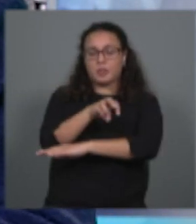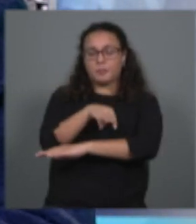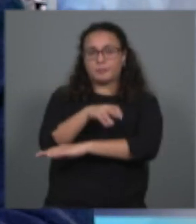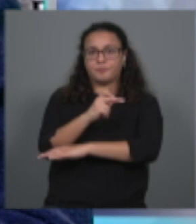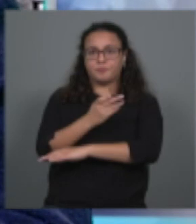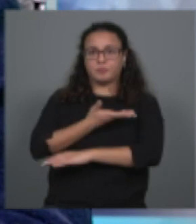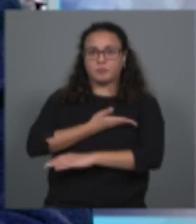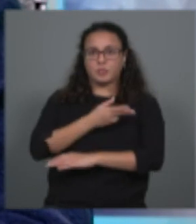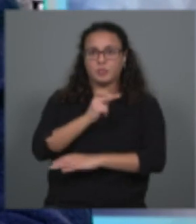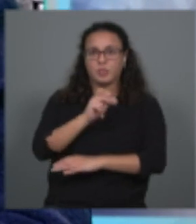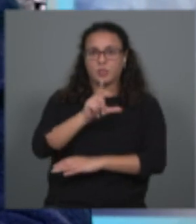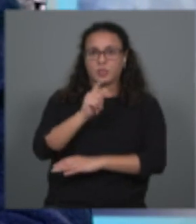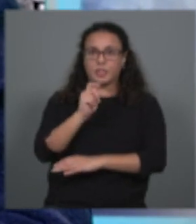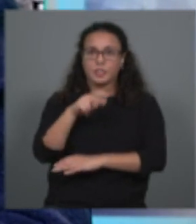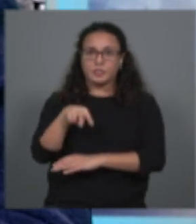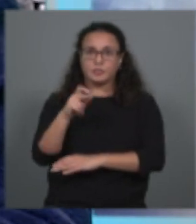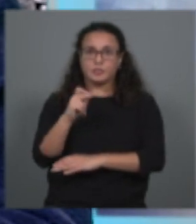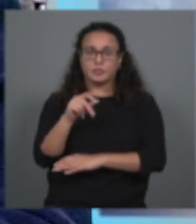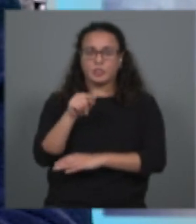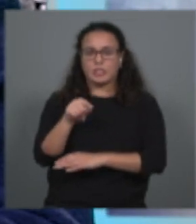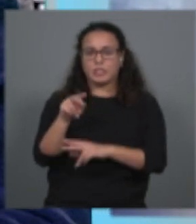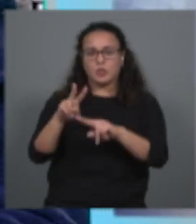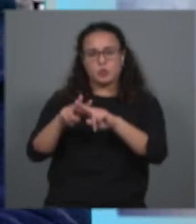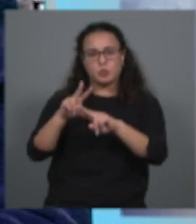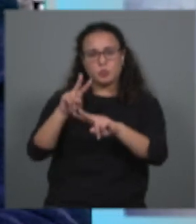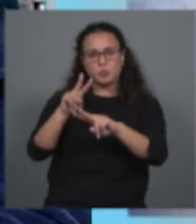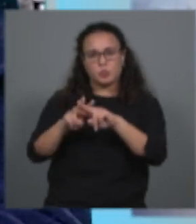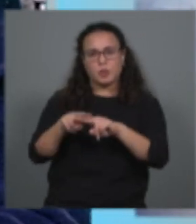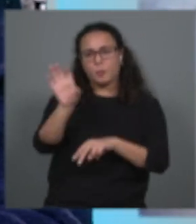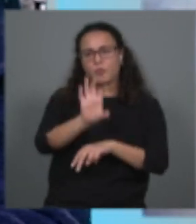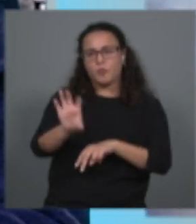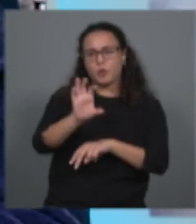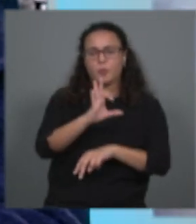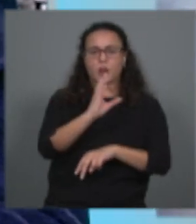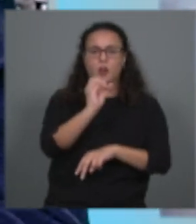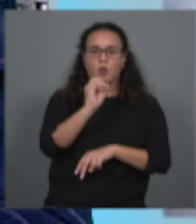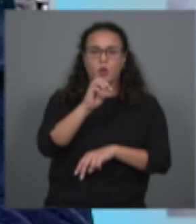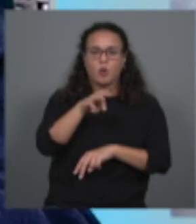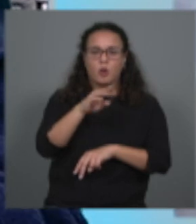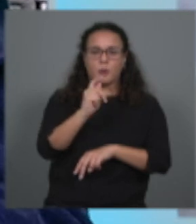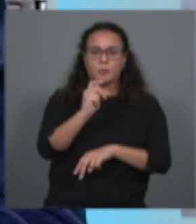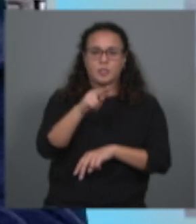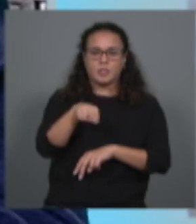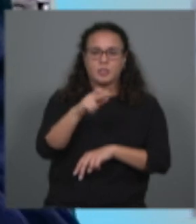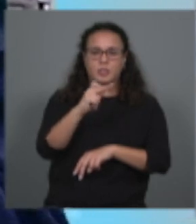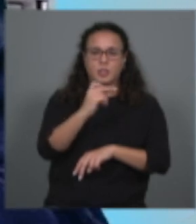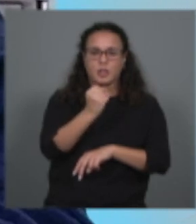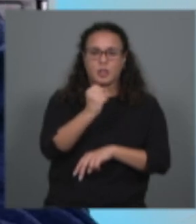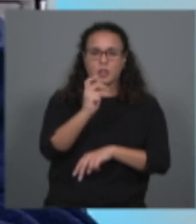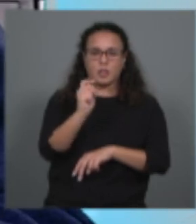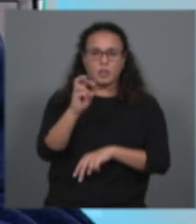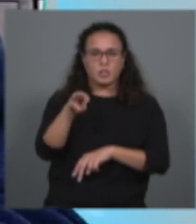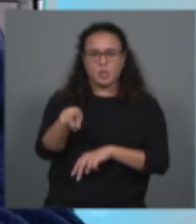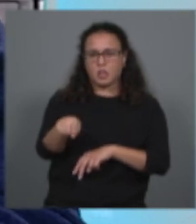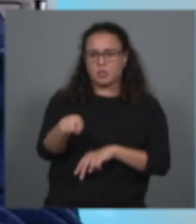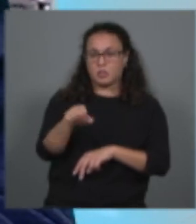uma homenagem que os presos do Limoeiro lhe fizeram. Que é uma coisa rara, os presos organizaram-se, mesmo os que não